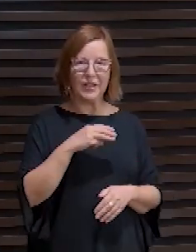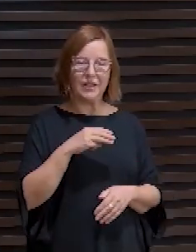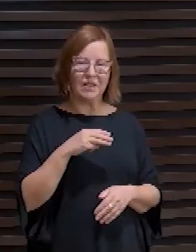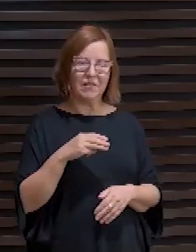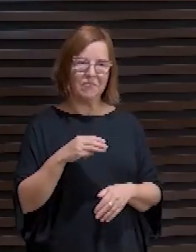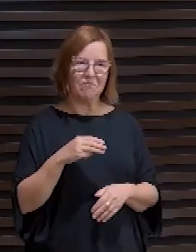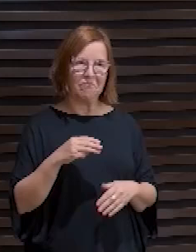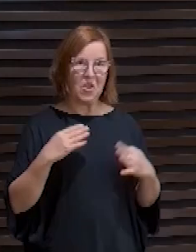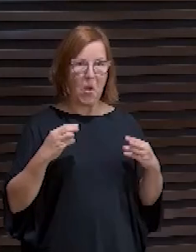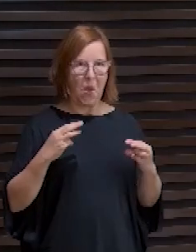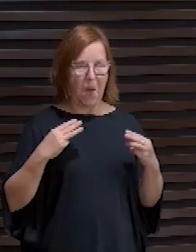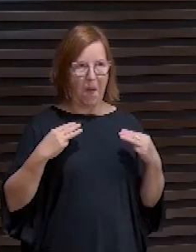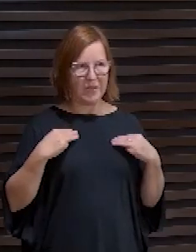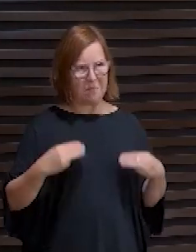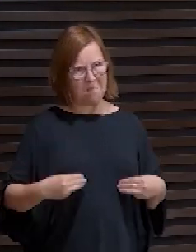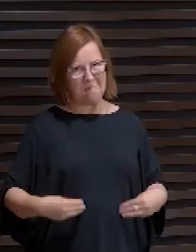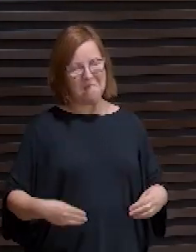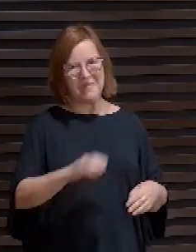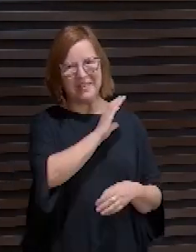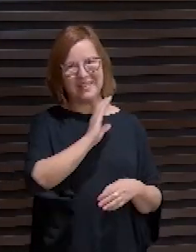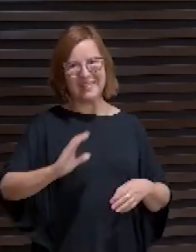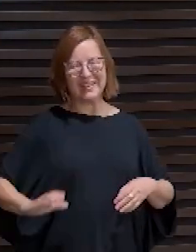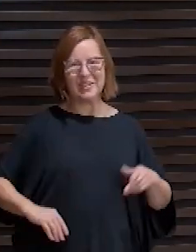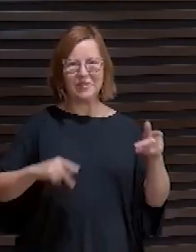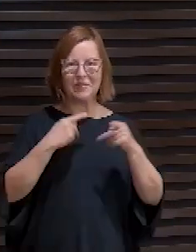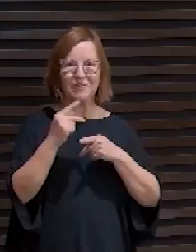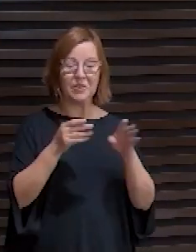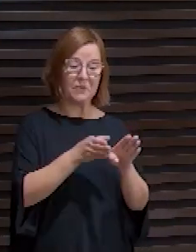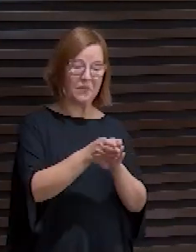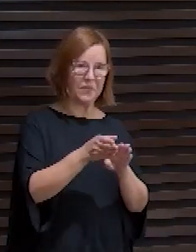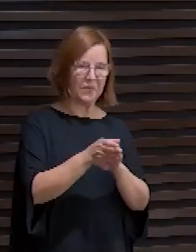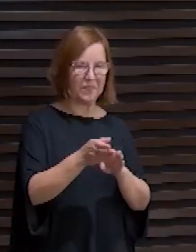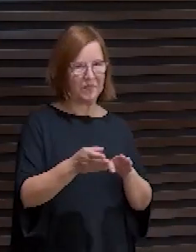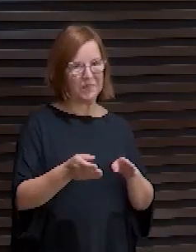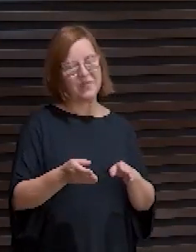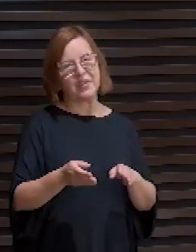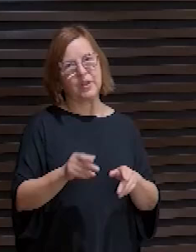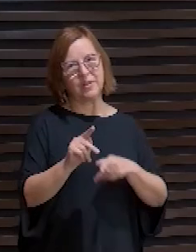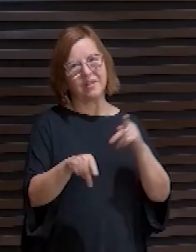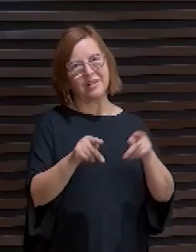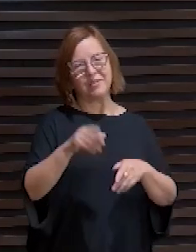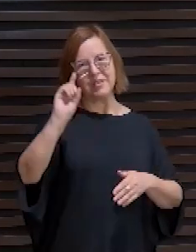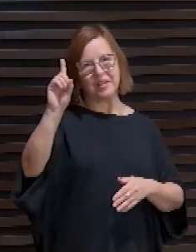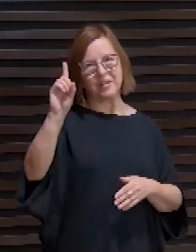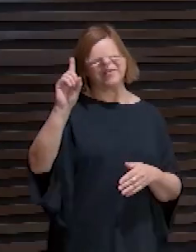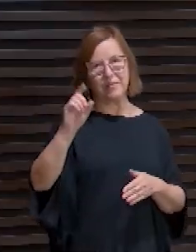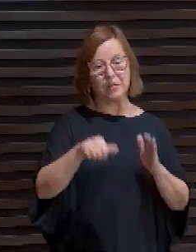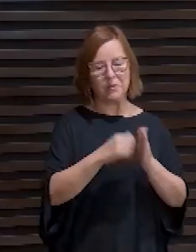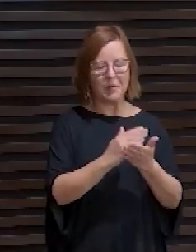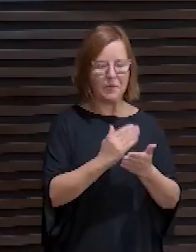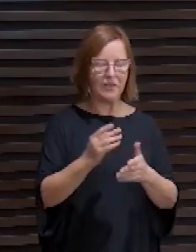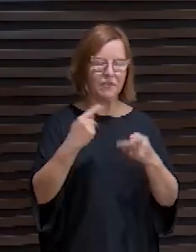tratar especificamente da exortação do povo de Deus. Aqui, na primeira parte, ele fala de doutrina, e